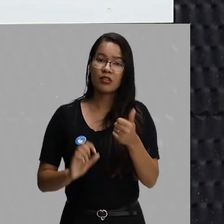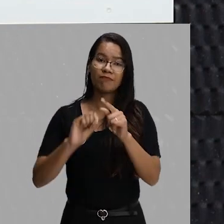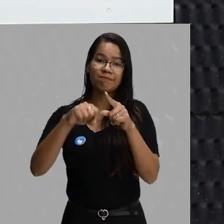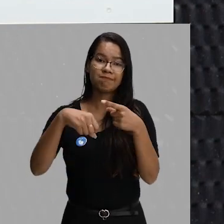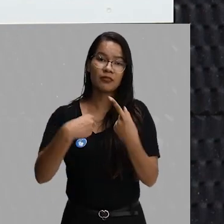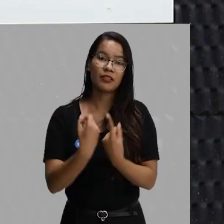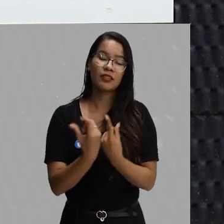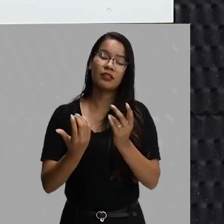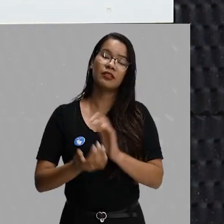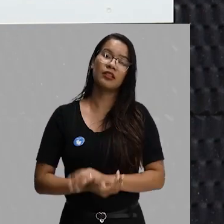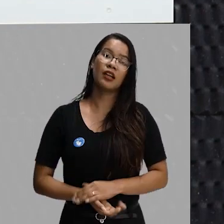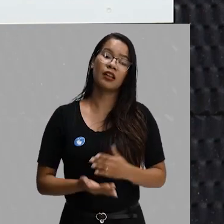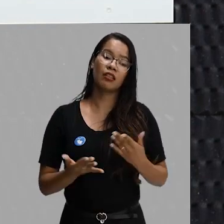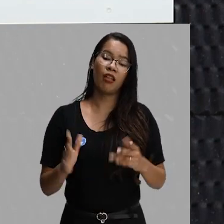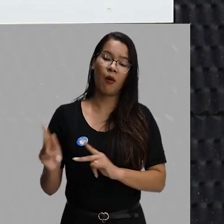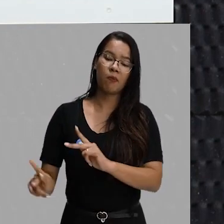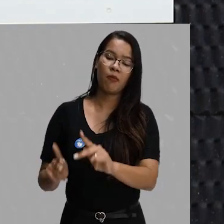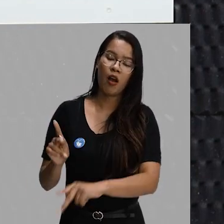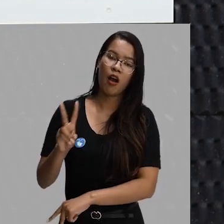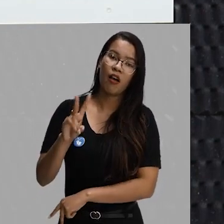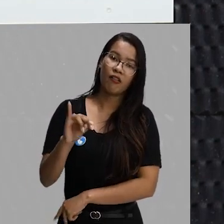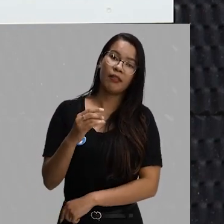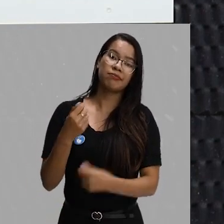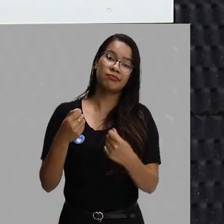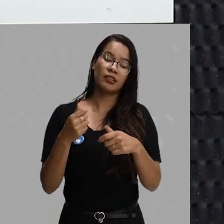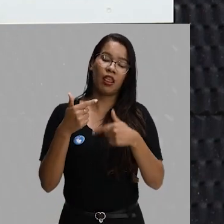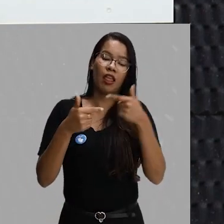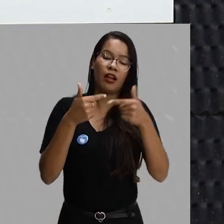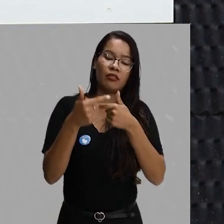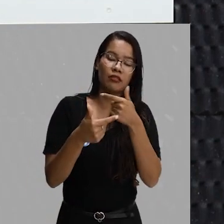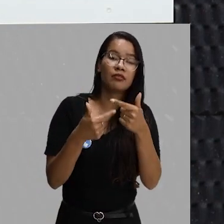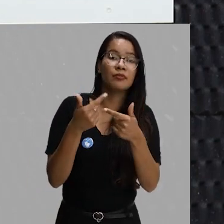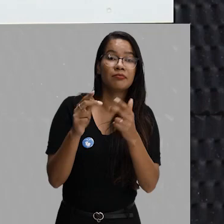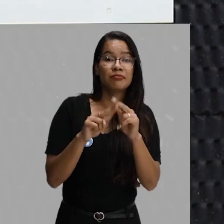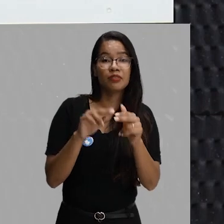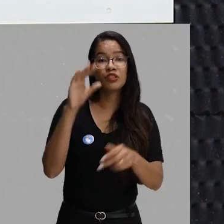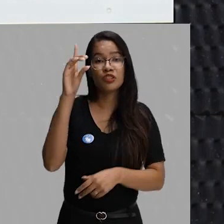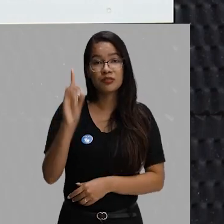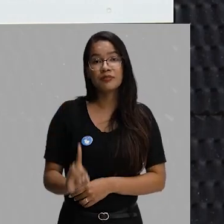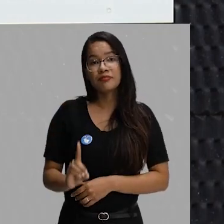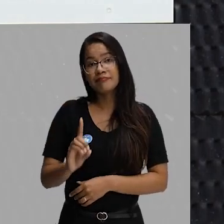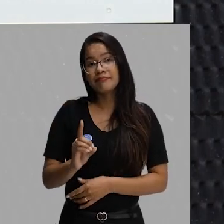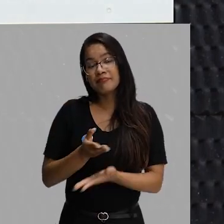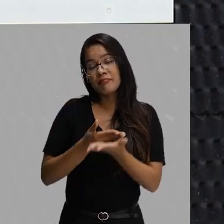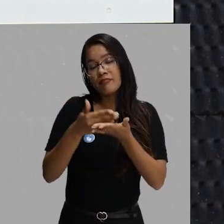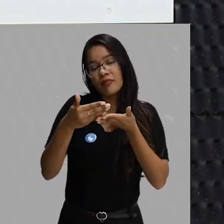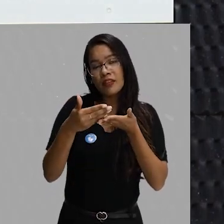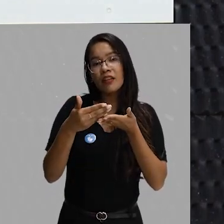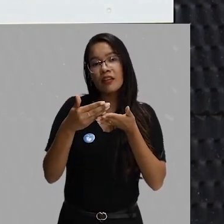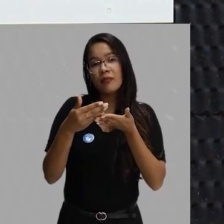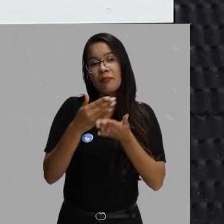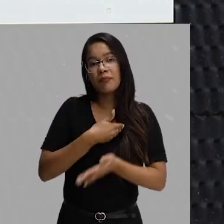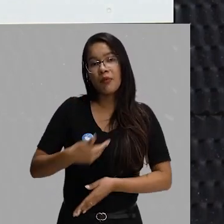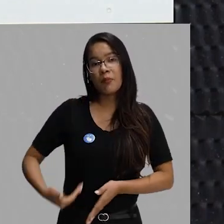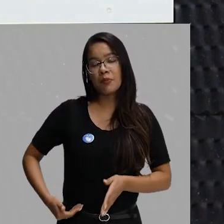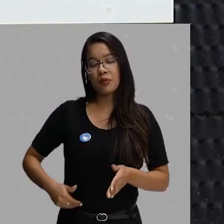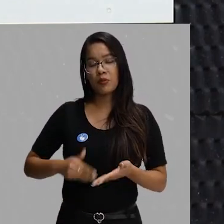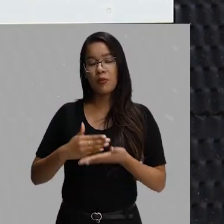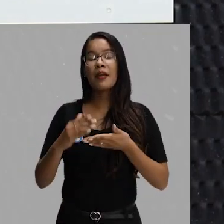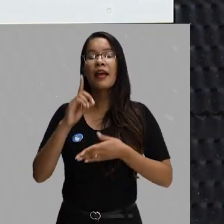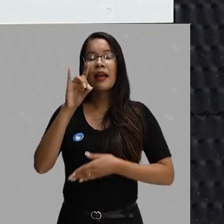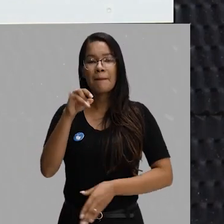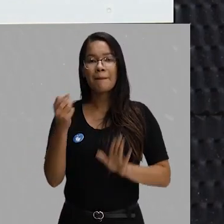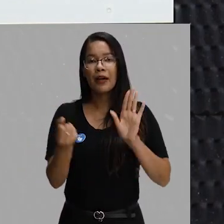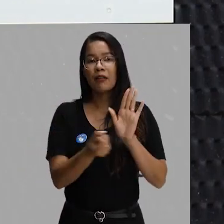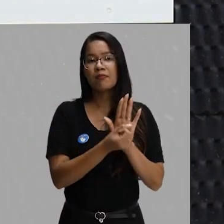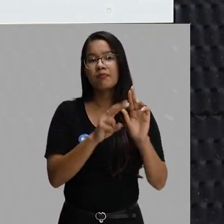sociais. Essa população ela vai ter que lutar até mesmo por direitos. Durante a República, por exemplo, o início dela é marcado por